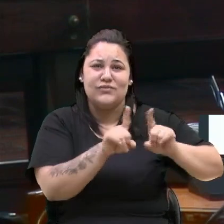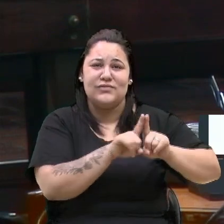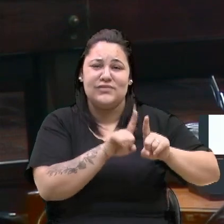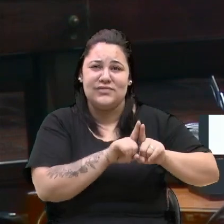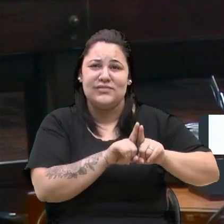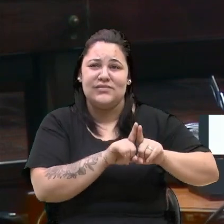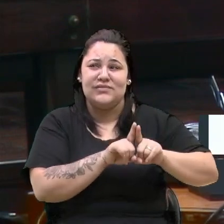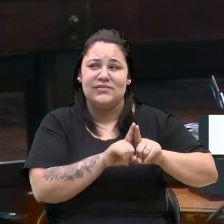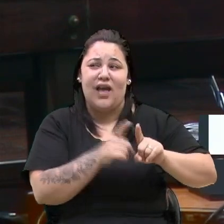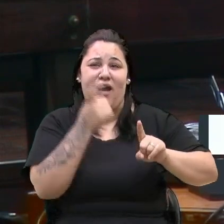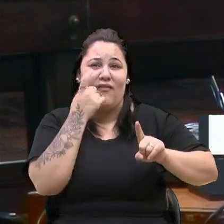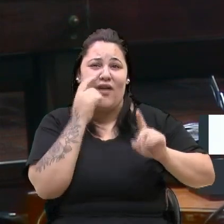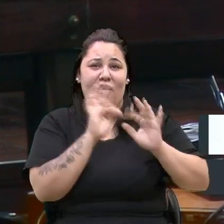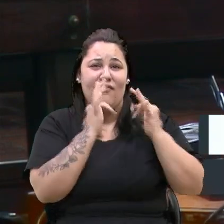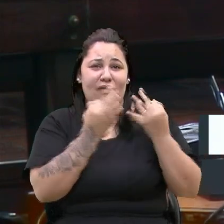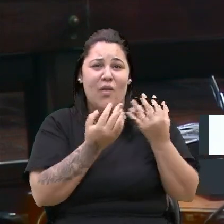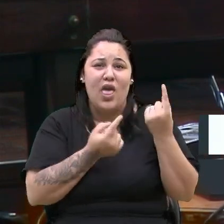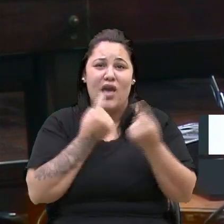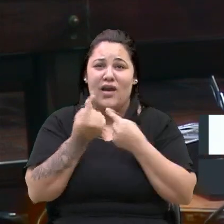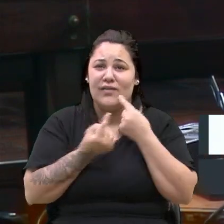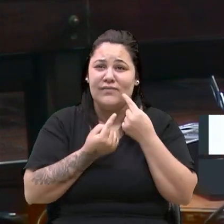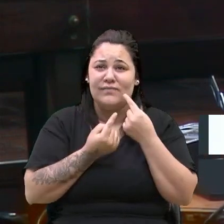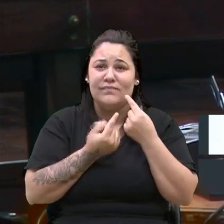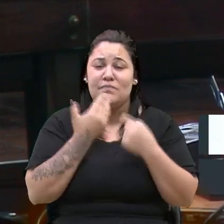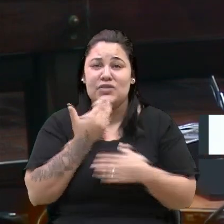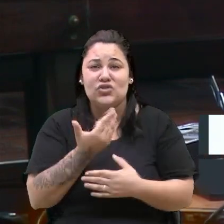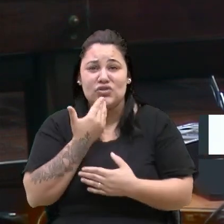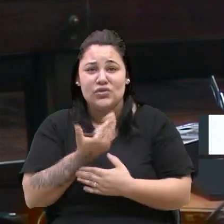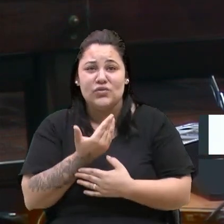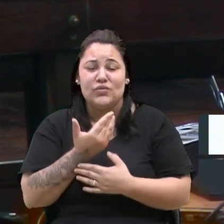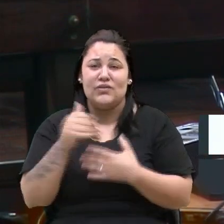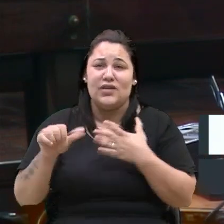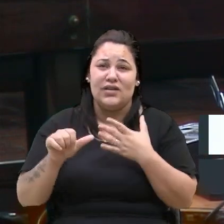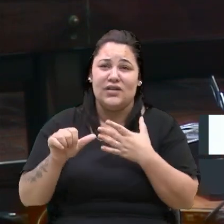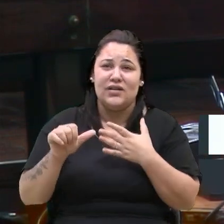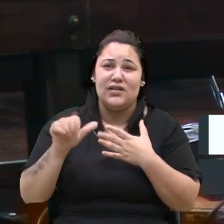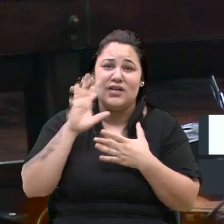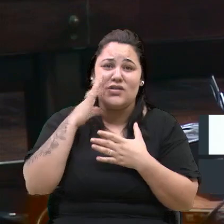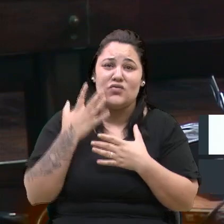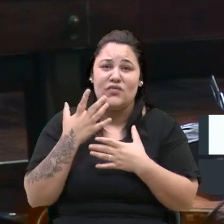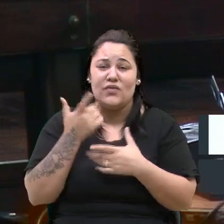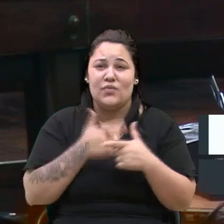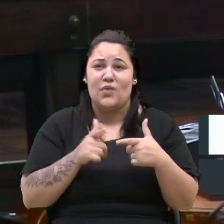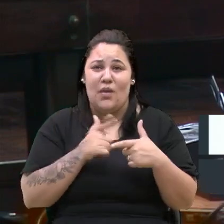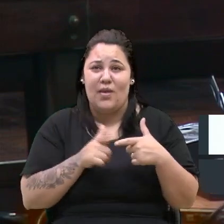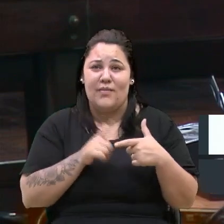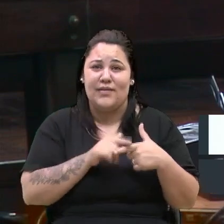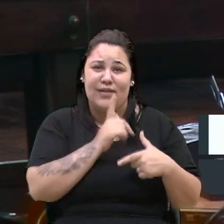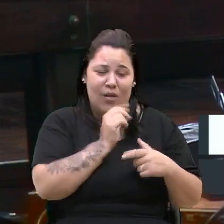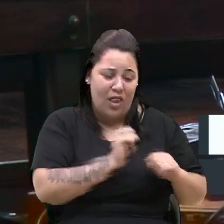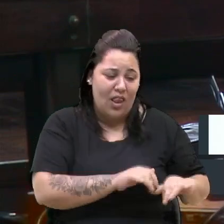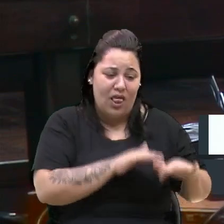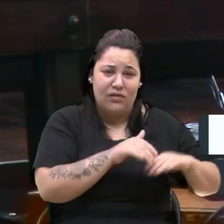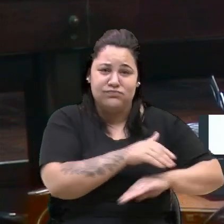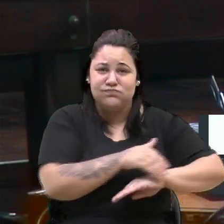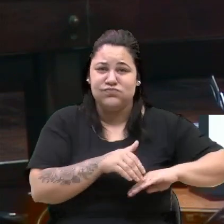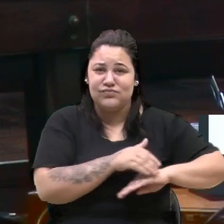vi aquela família lá clamando para aquele saneamento básico lá, que eles está alagando a casa, está